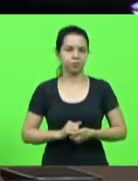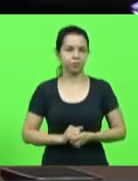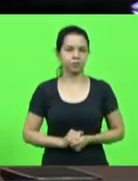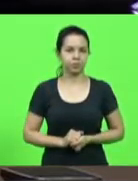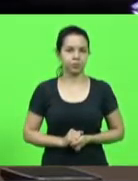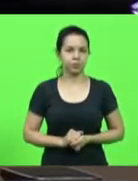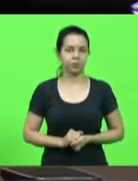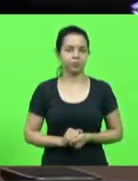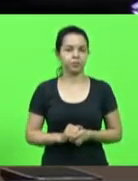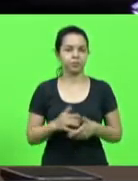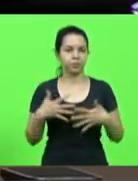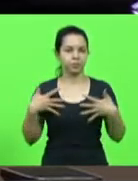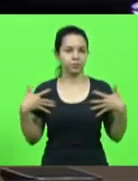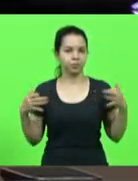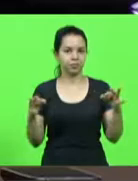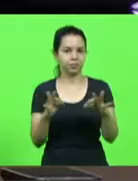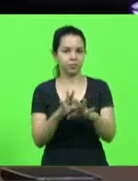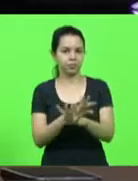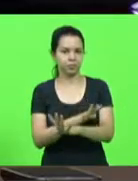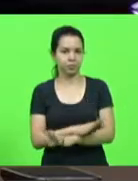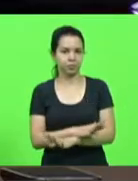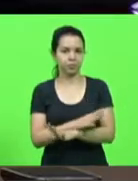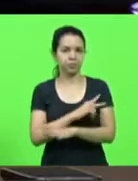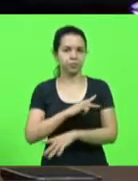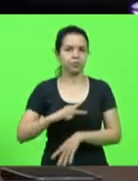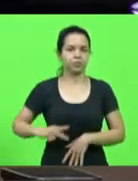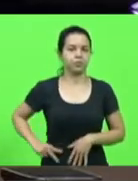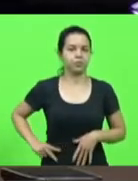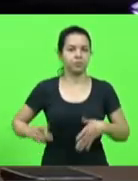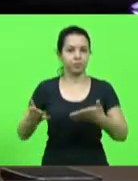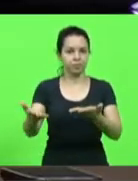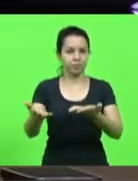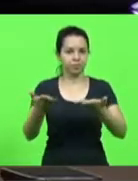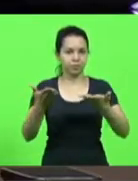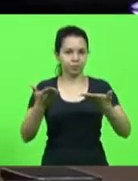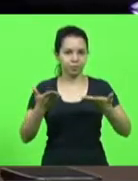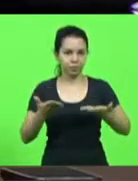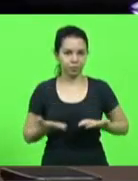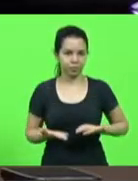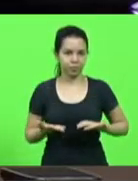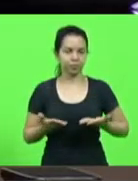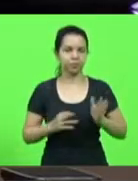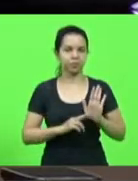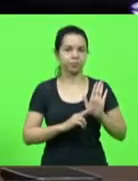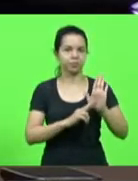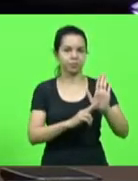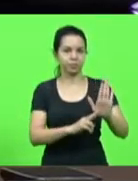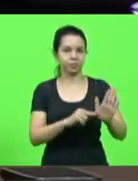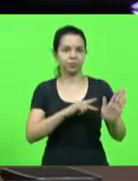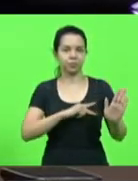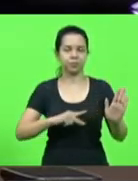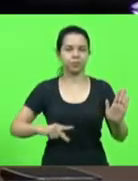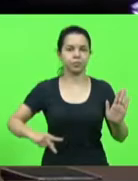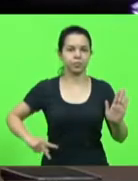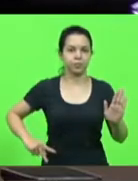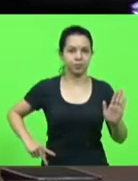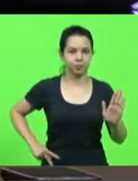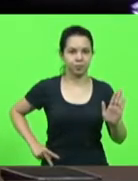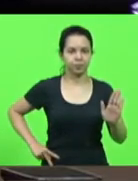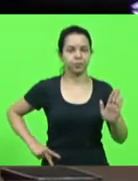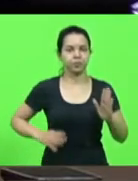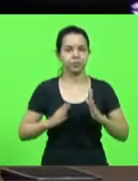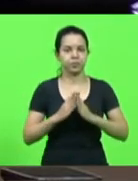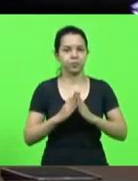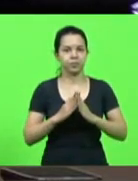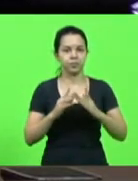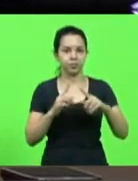Após as homenagens, o senhor presidente convidou para fazer uso da palavra em nome dos homenageados, o senhor presidente da Caixa de Evangelização das Igrejas Evangélicas da